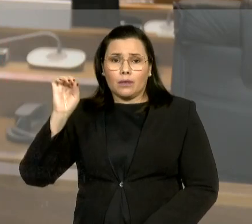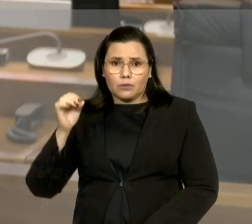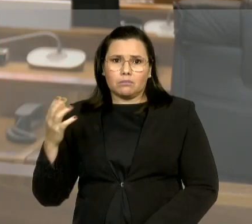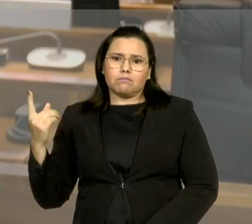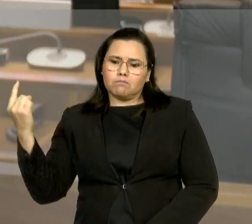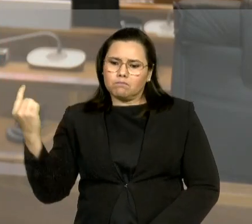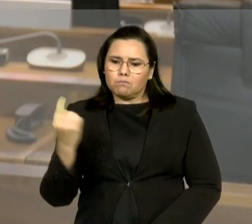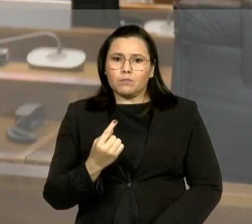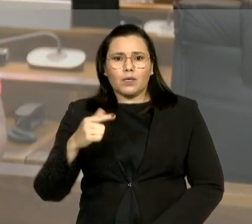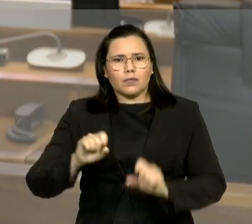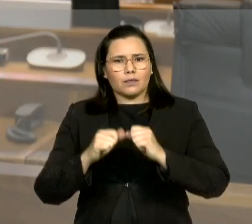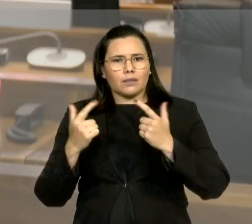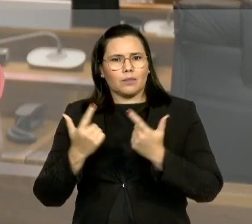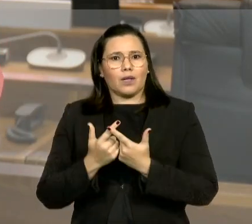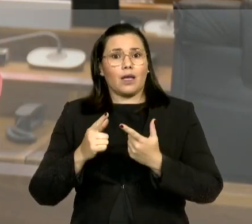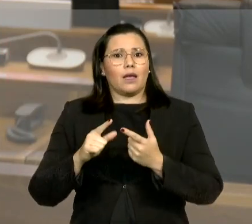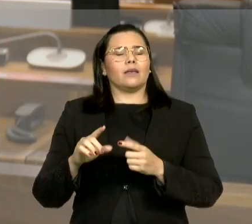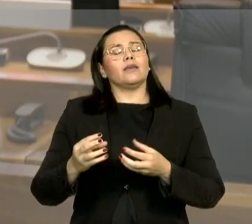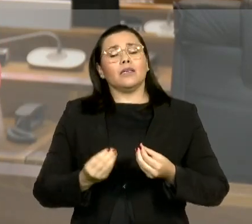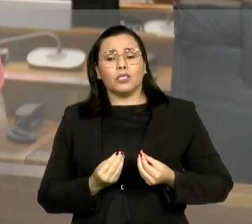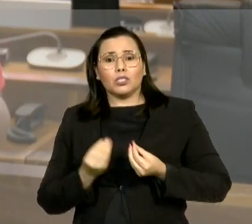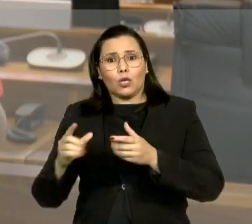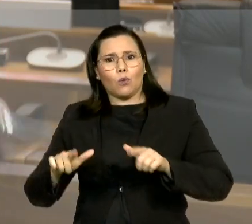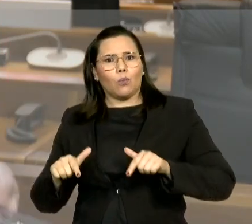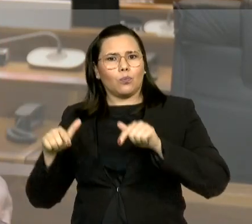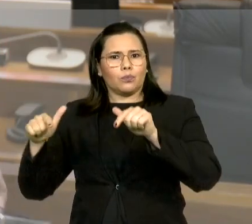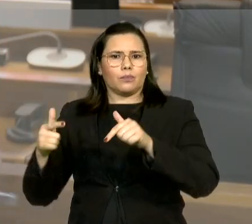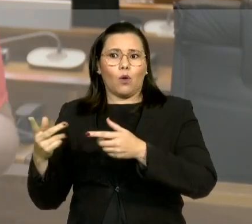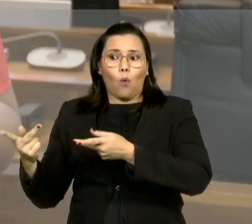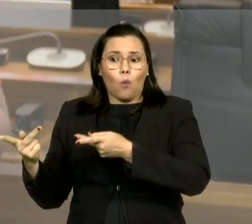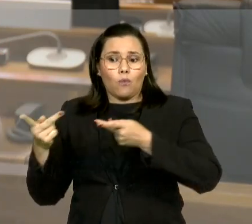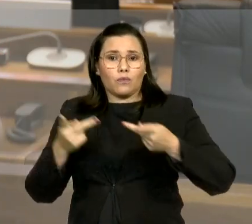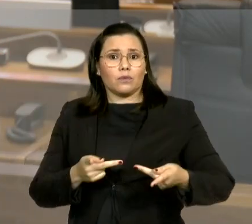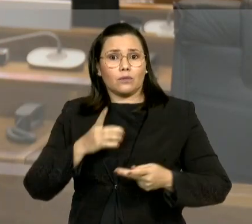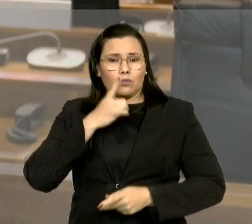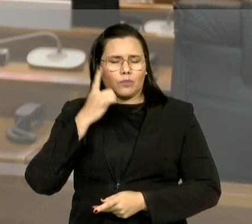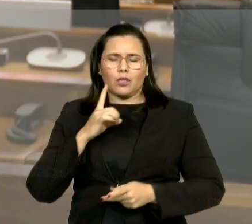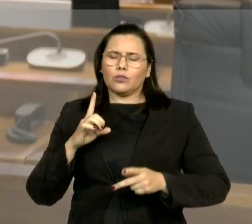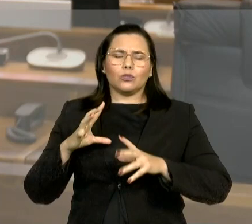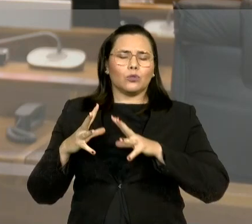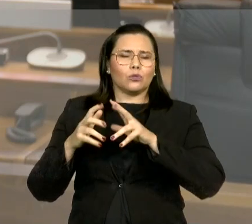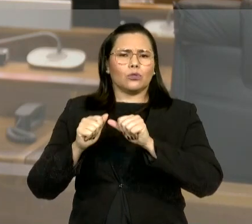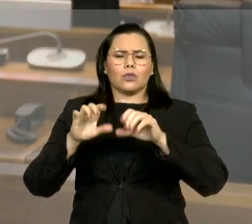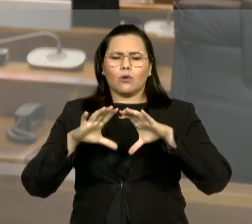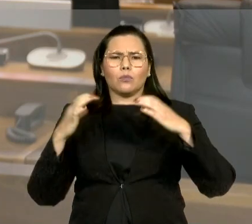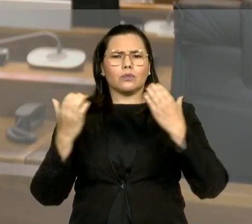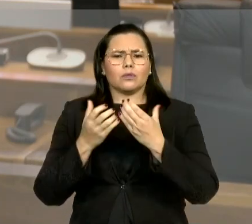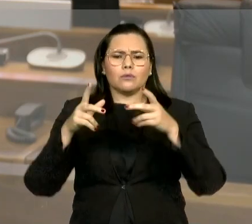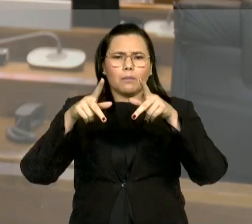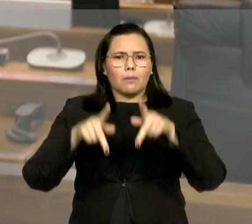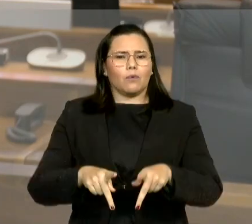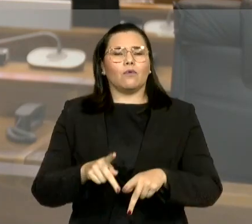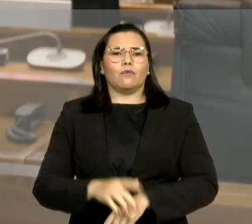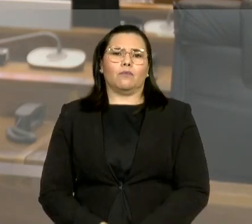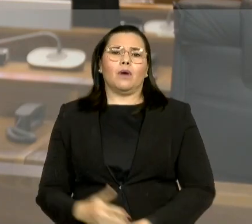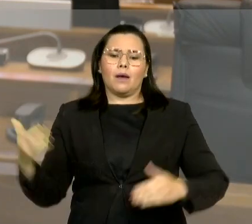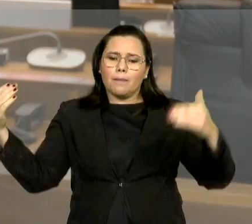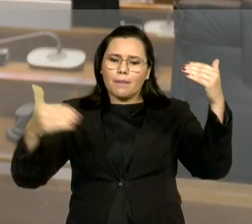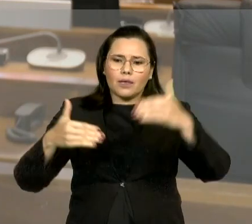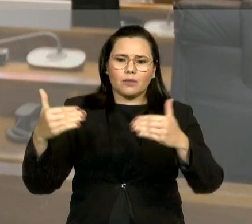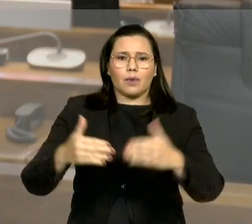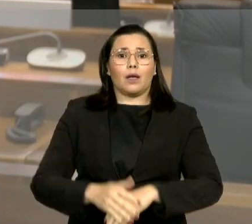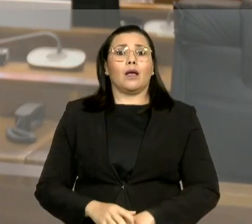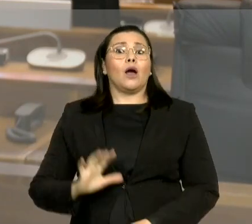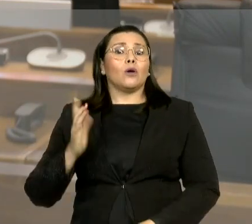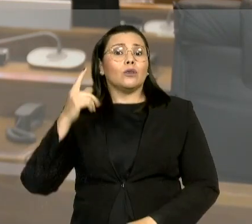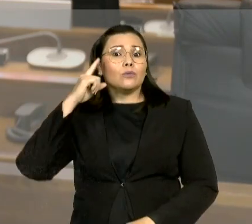o convite oficial aos deputados, convidando o parlamento e a comunidade em geral, a população em geral, para este grande evento que vai acontecer no dia 30